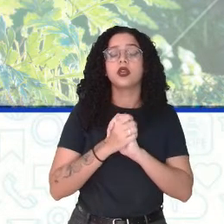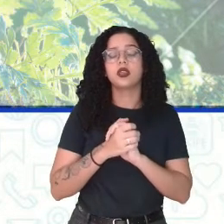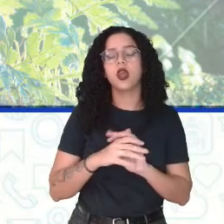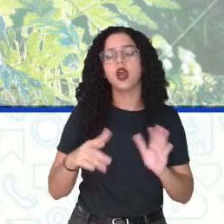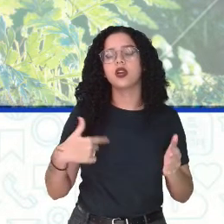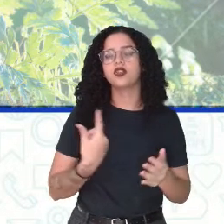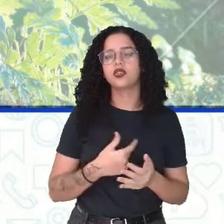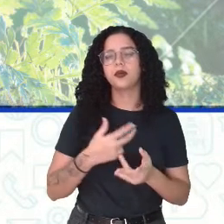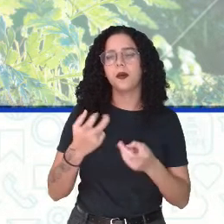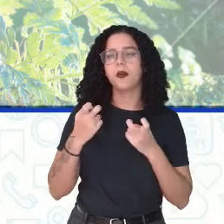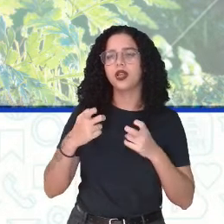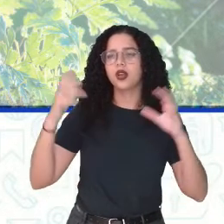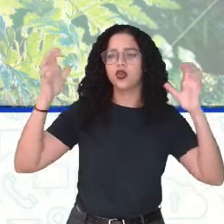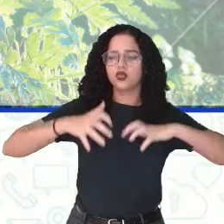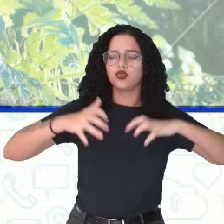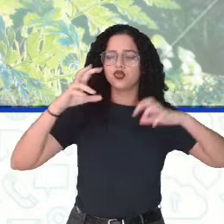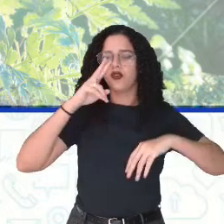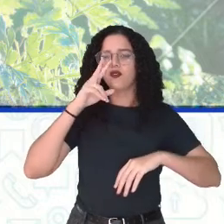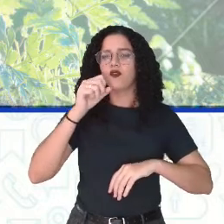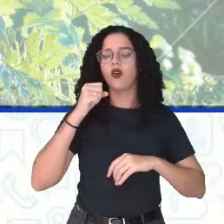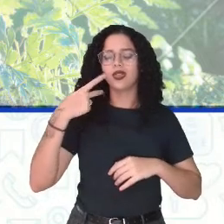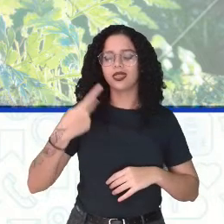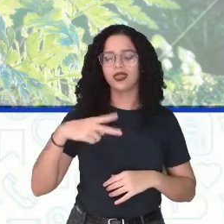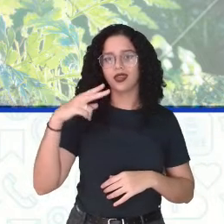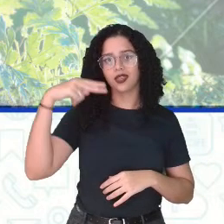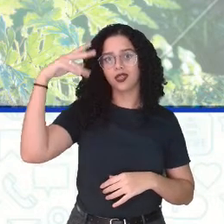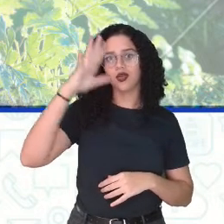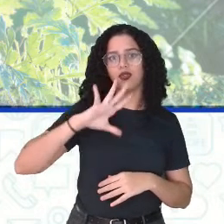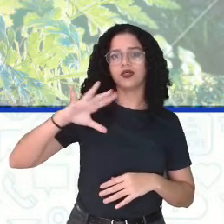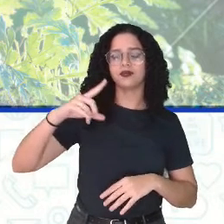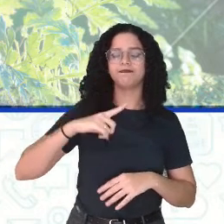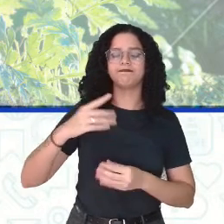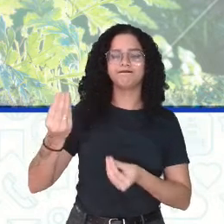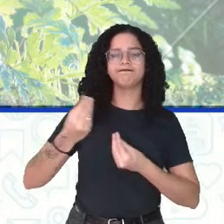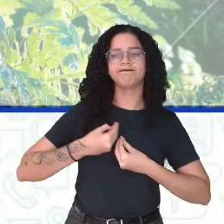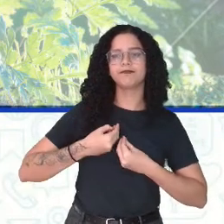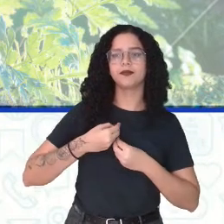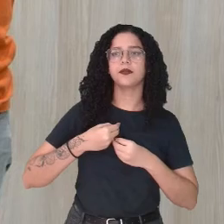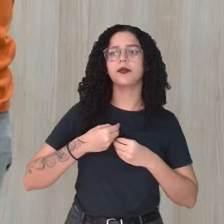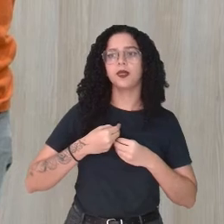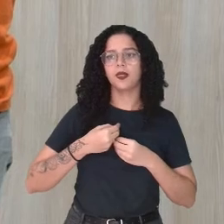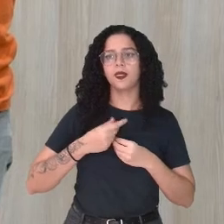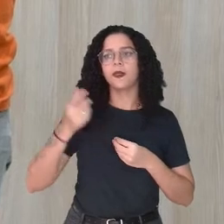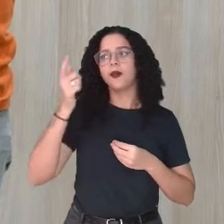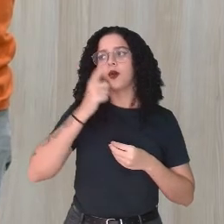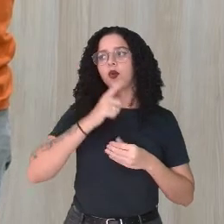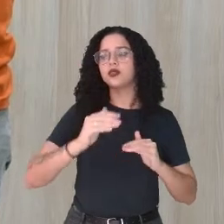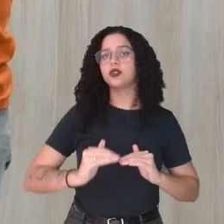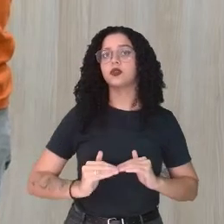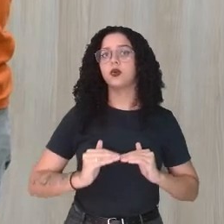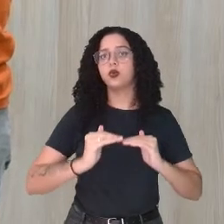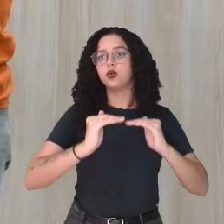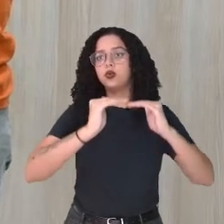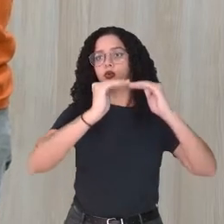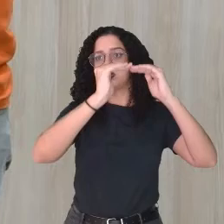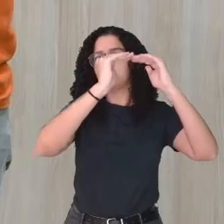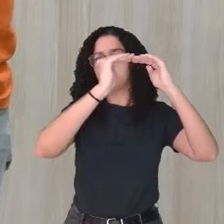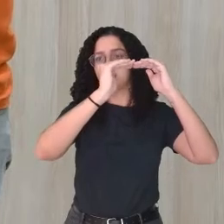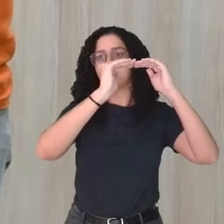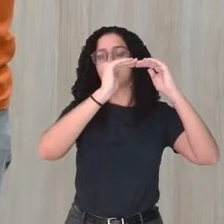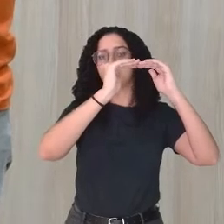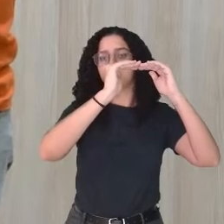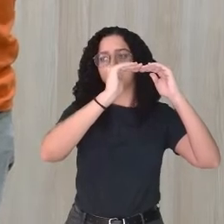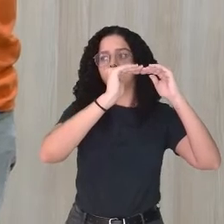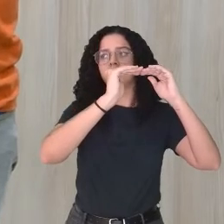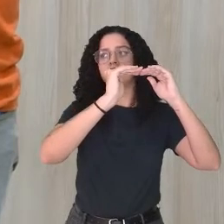muito forte aqui no Nordeste, e essa chuva tem feito com que as barragens tenham chegado ao seu limite máximo. Né? Tapacurá